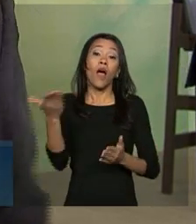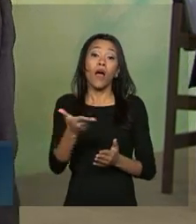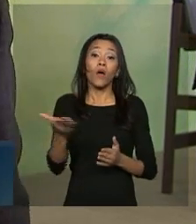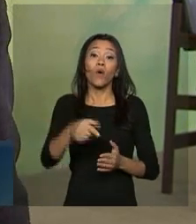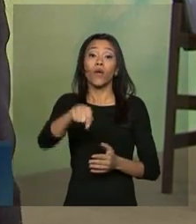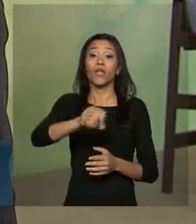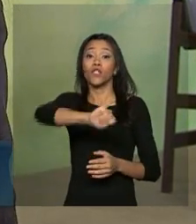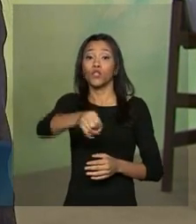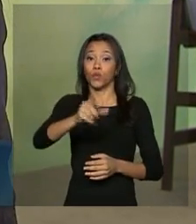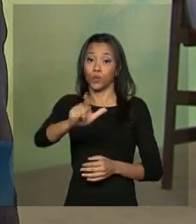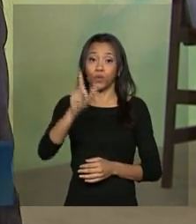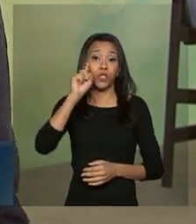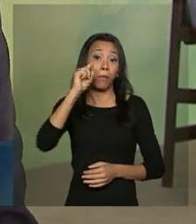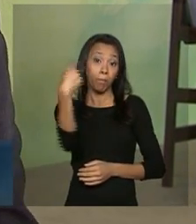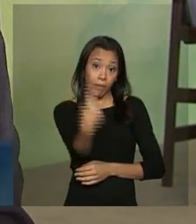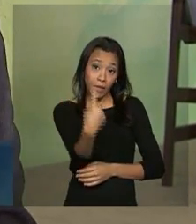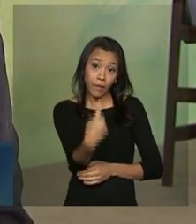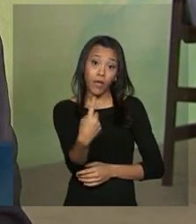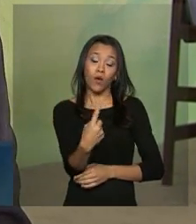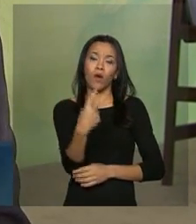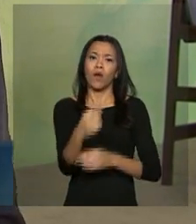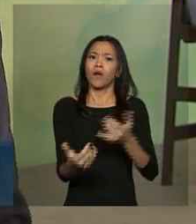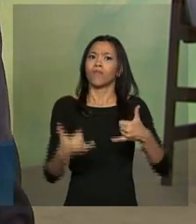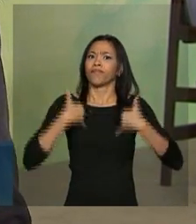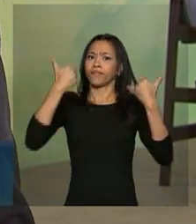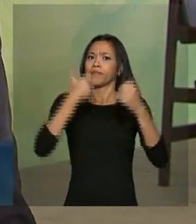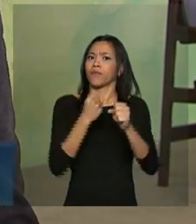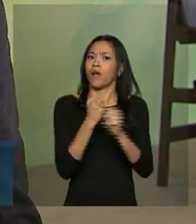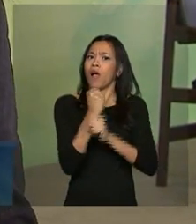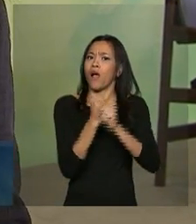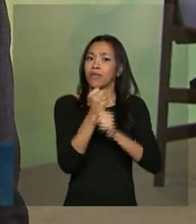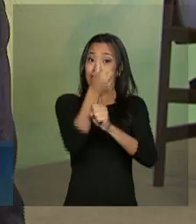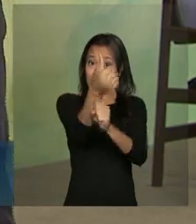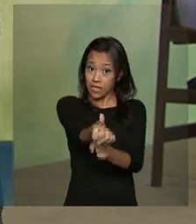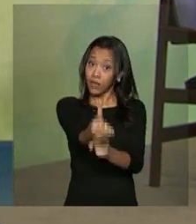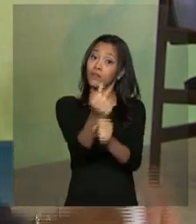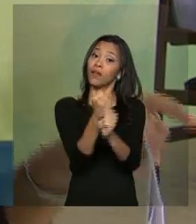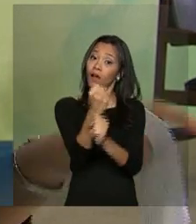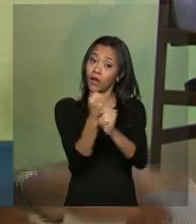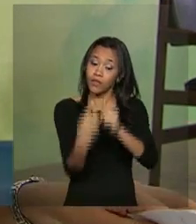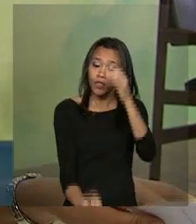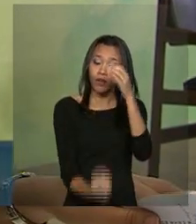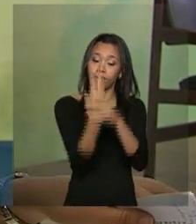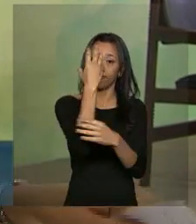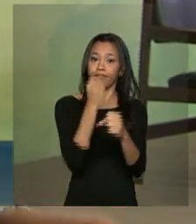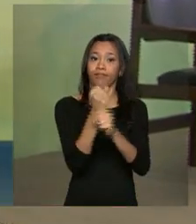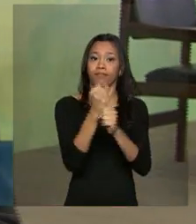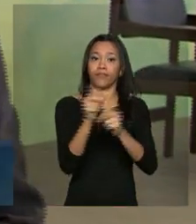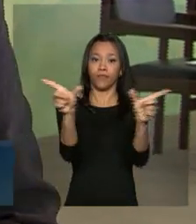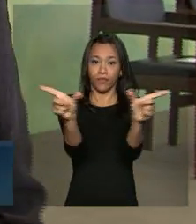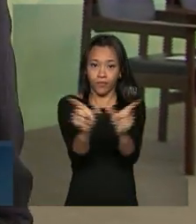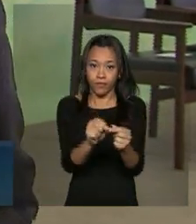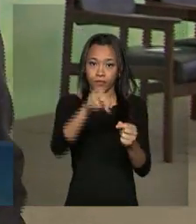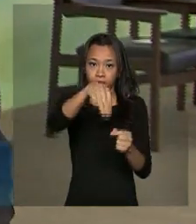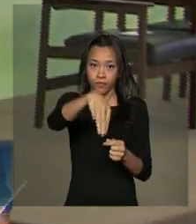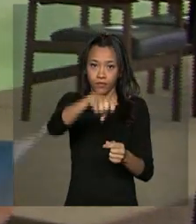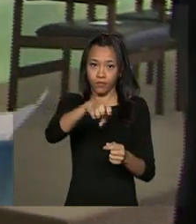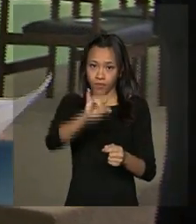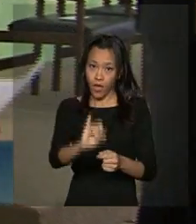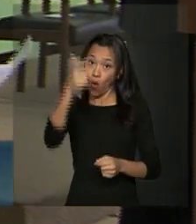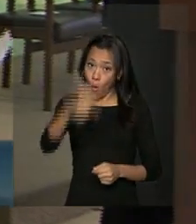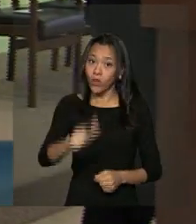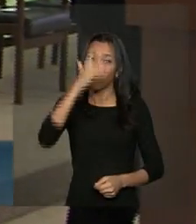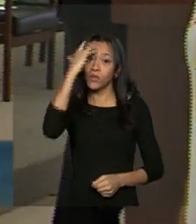agora, dia 1º, o MEI completa seis anos que ele entrou em vigor. Ao meu lado, a gente tem mais uma